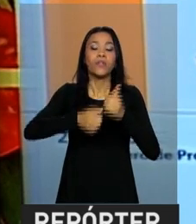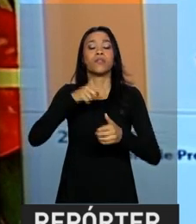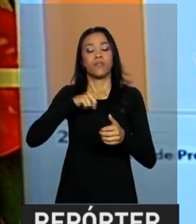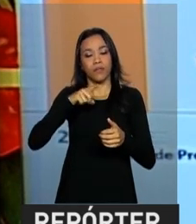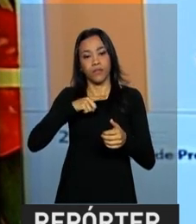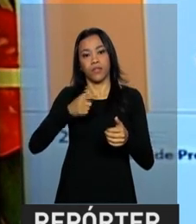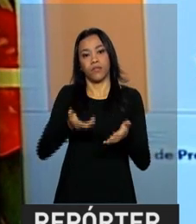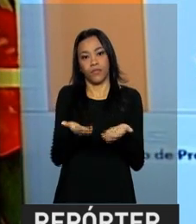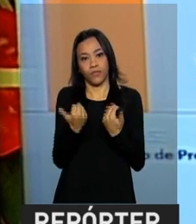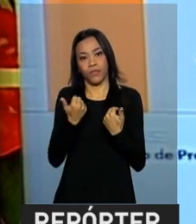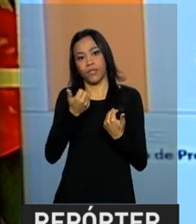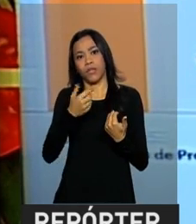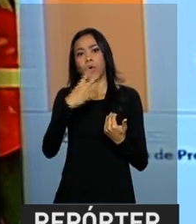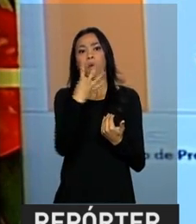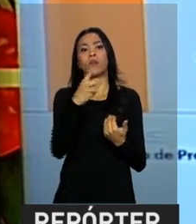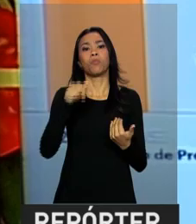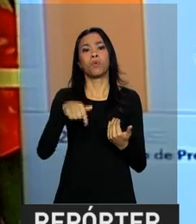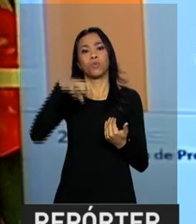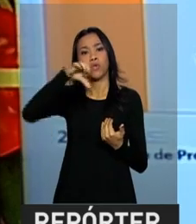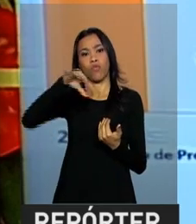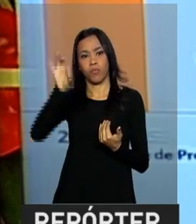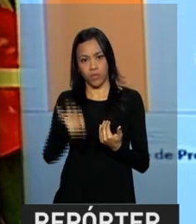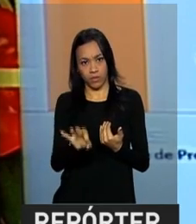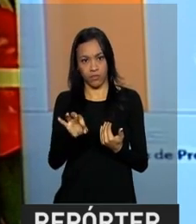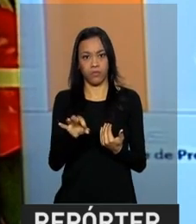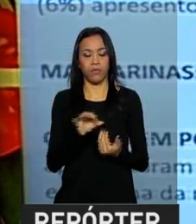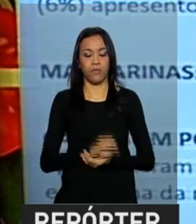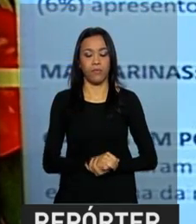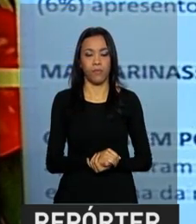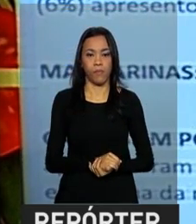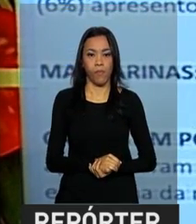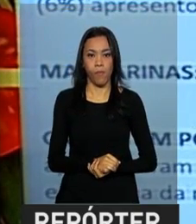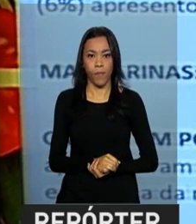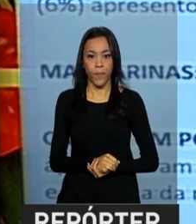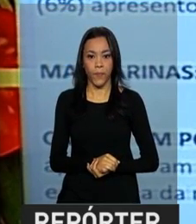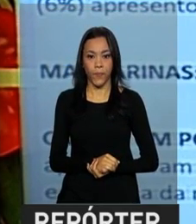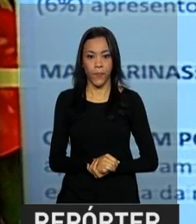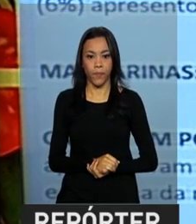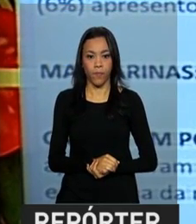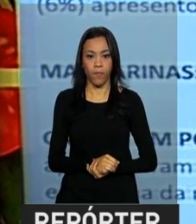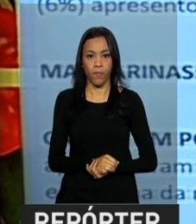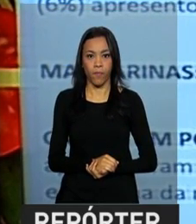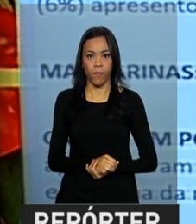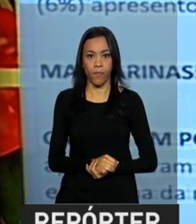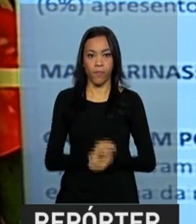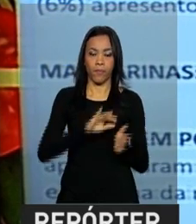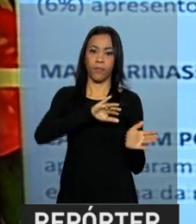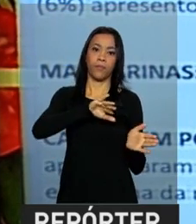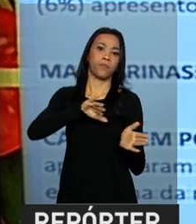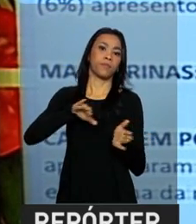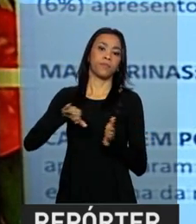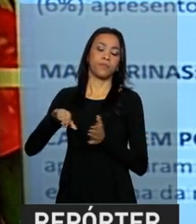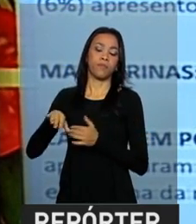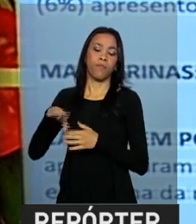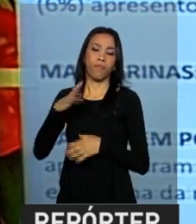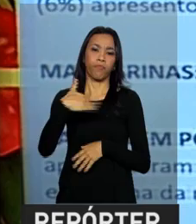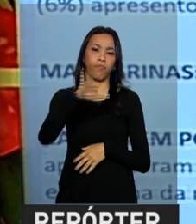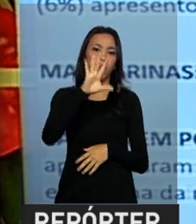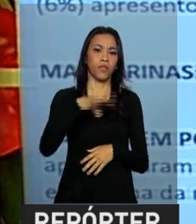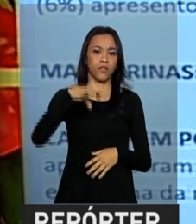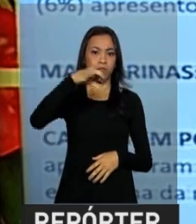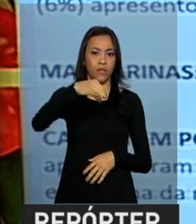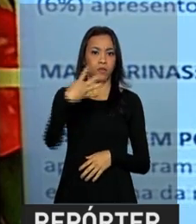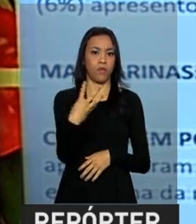nos demais temperos 4.9% bom eh 90 mais de